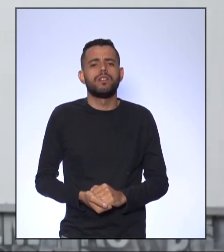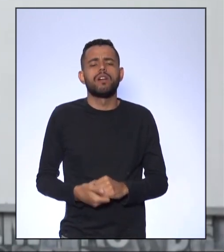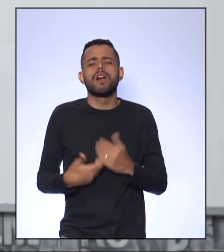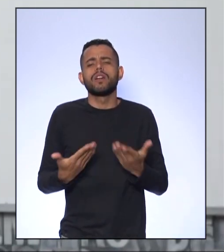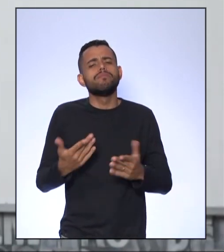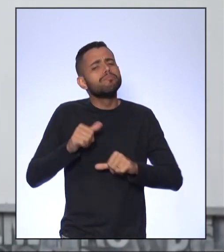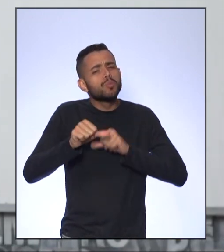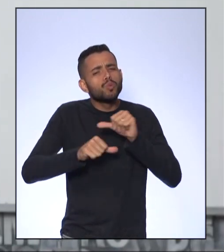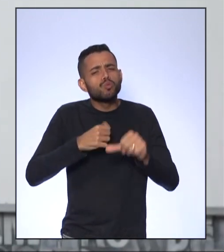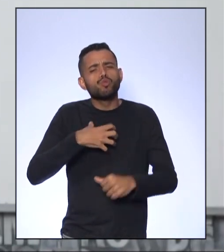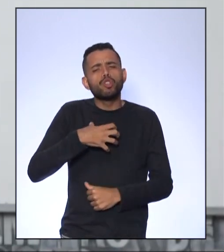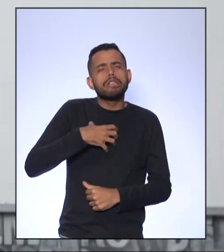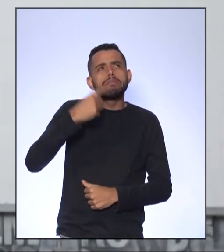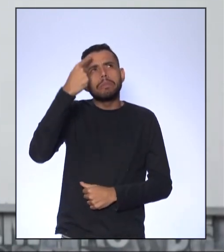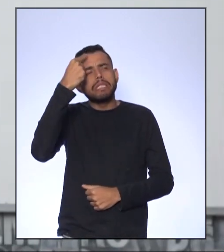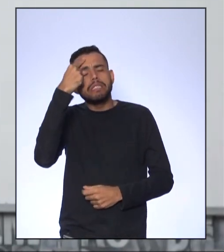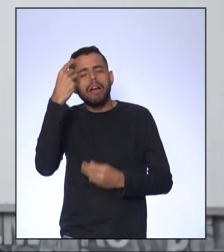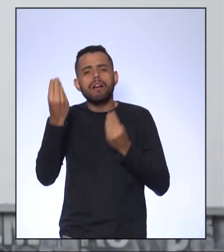algumas coisas.